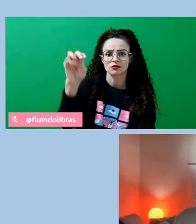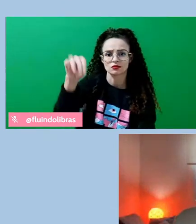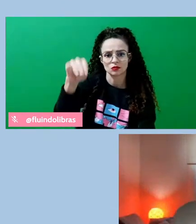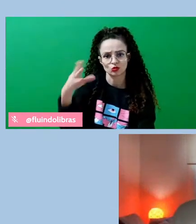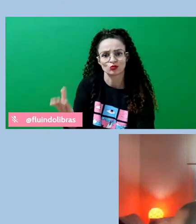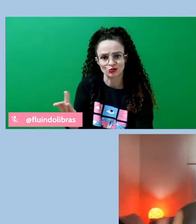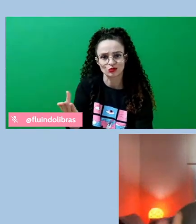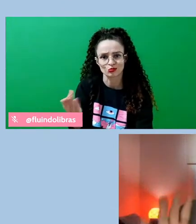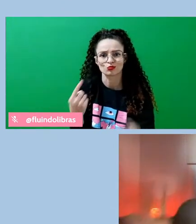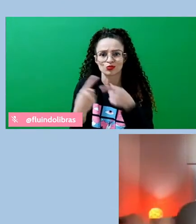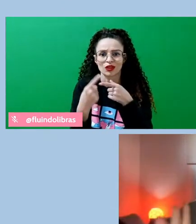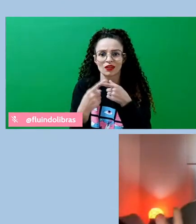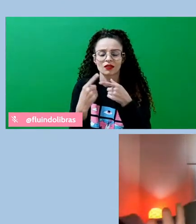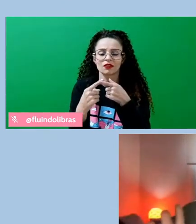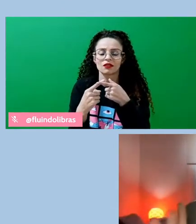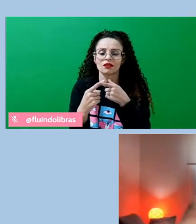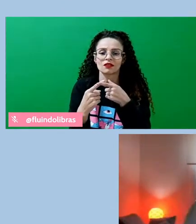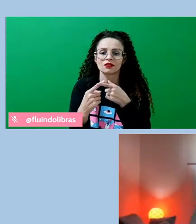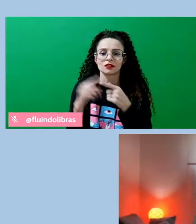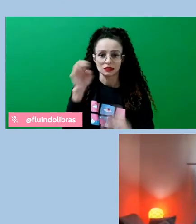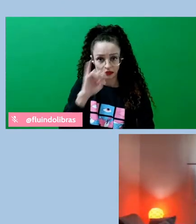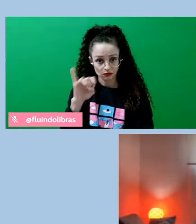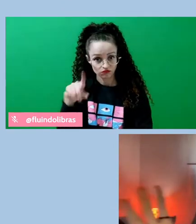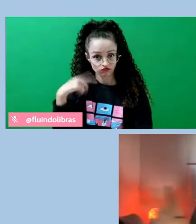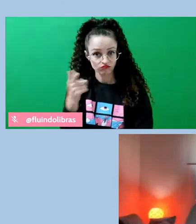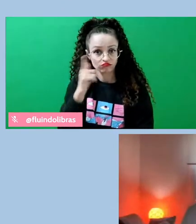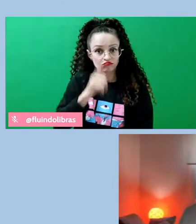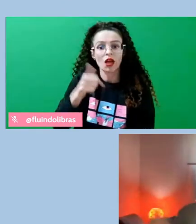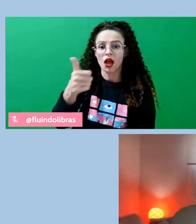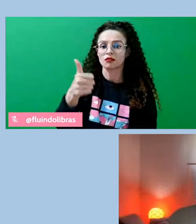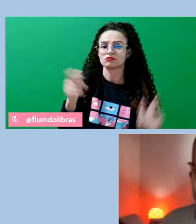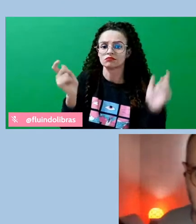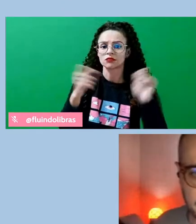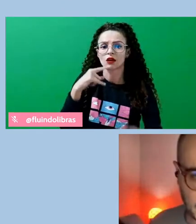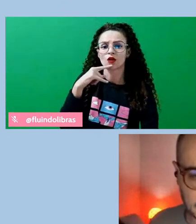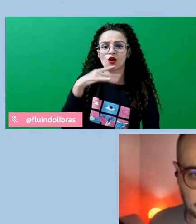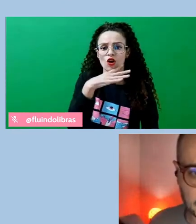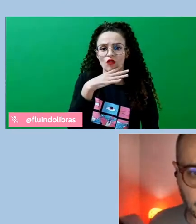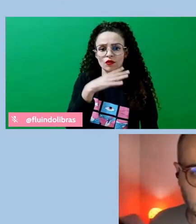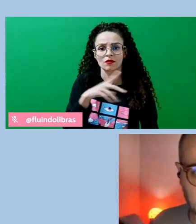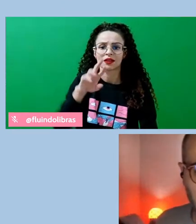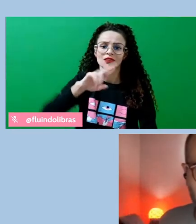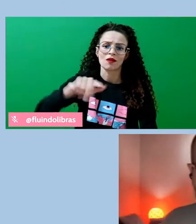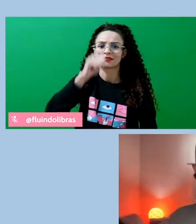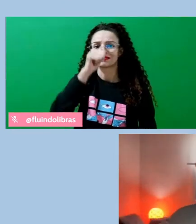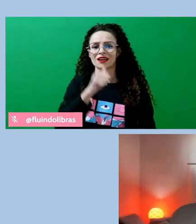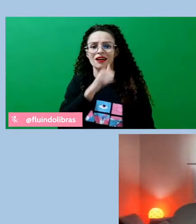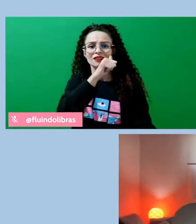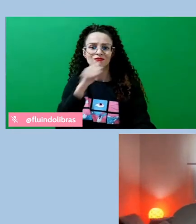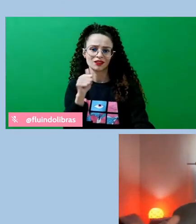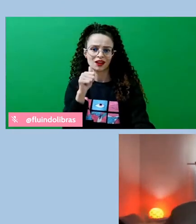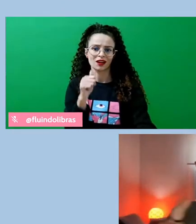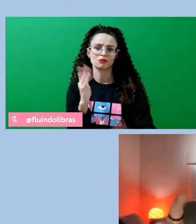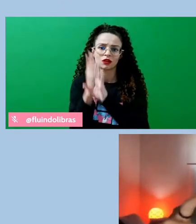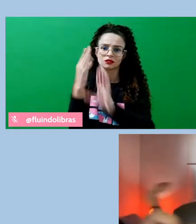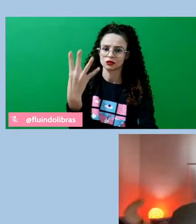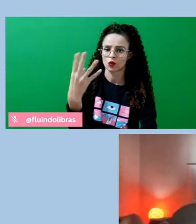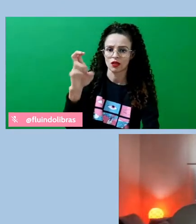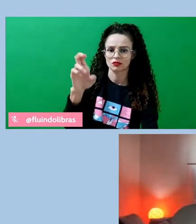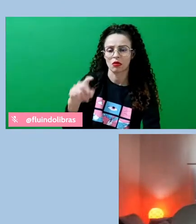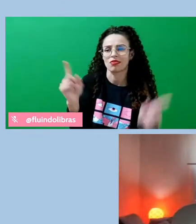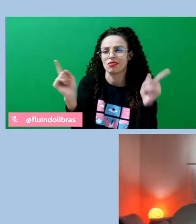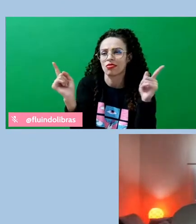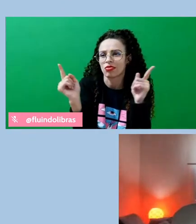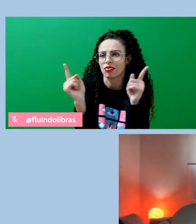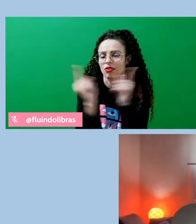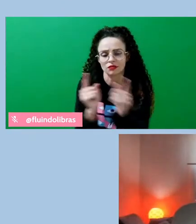realmente se a gente conseguir, a gente consegue. Obviamente a gente não ia sacrificar a peça para os 45 minutos, não é que seja um